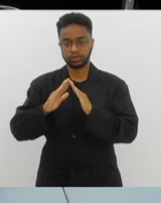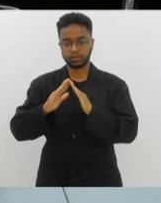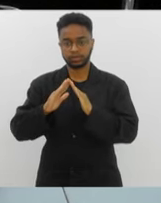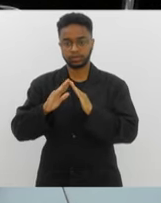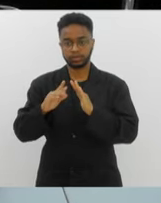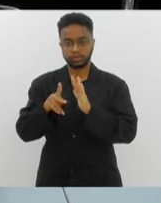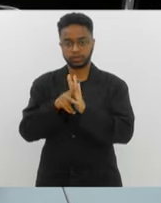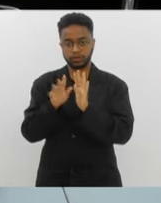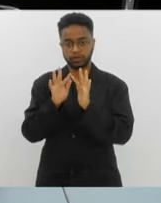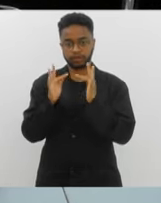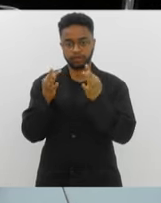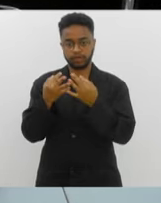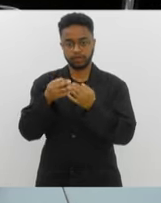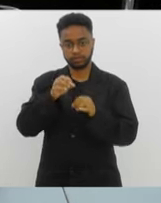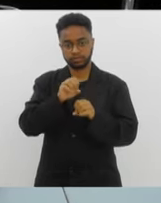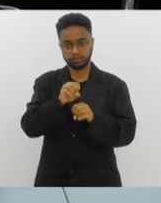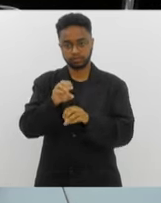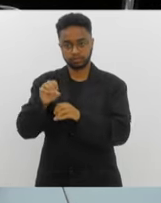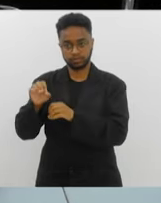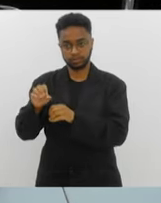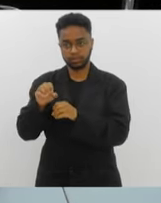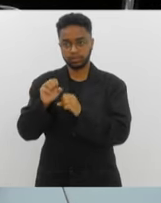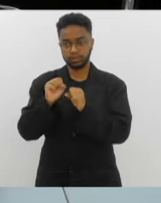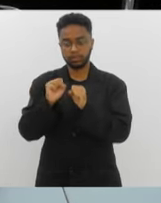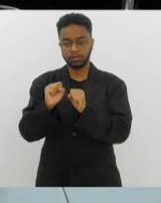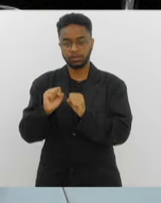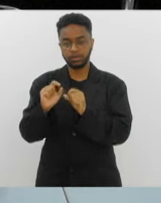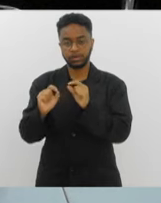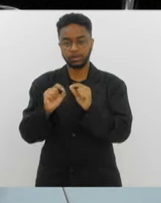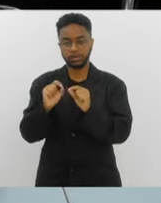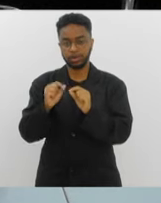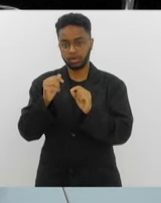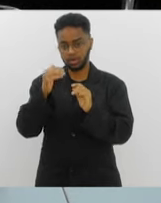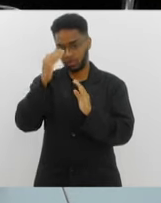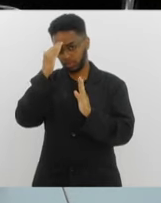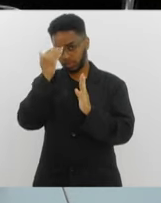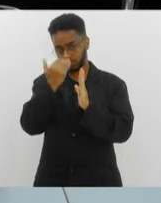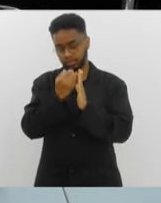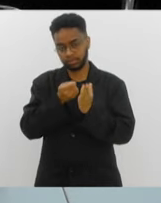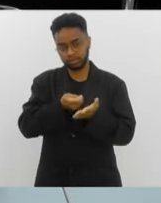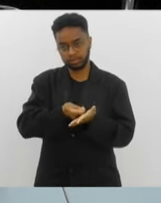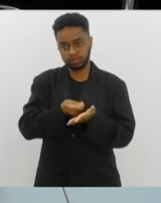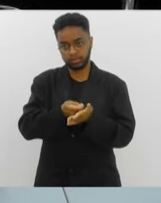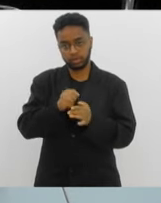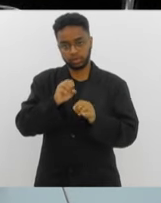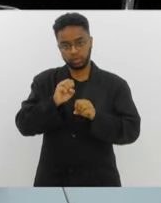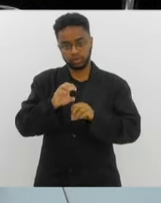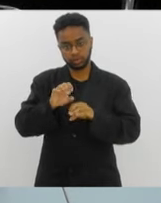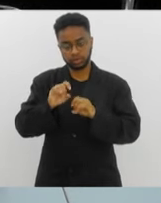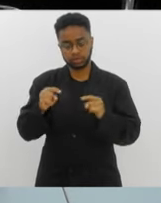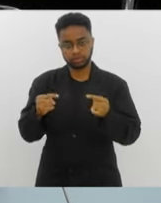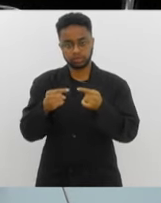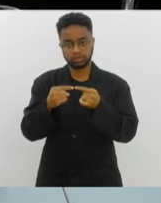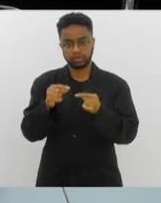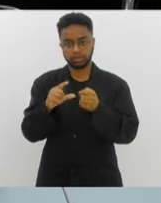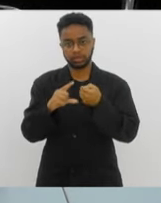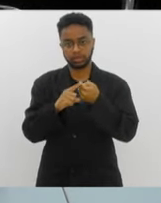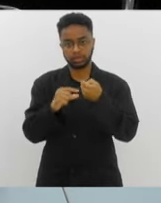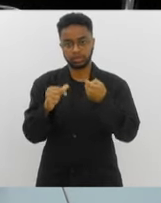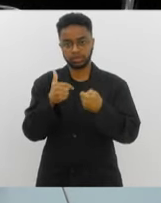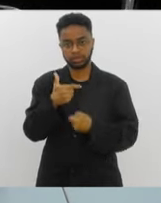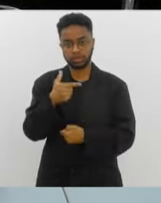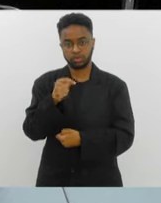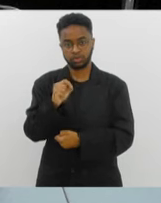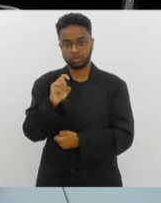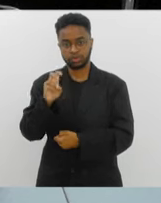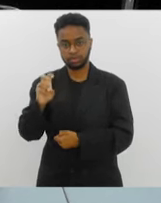pela família ser considerado meio lícito de cumprimento do dever de educação previsto no artigo 205